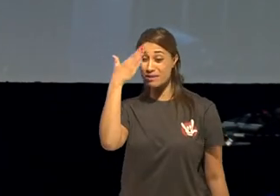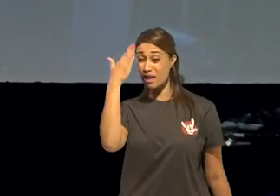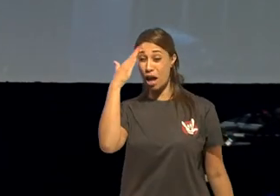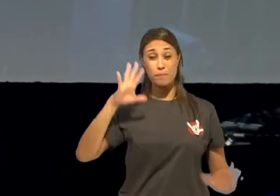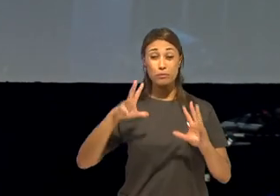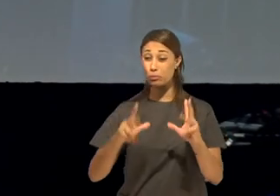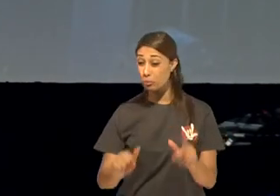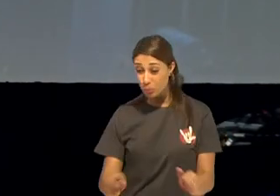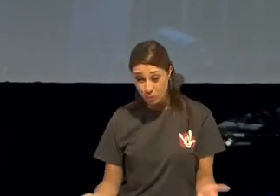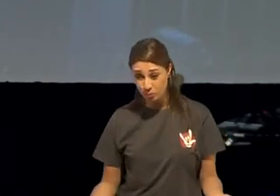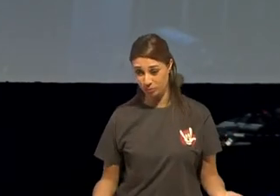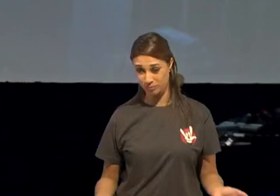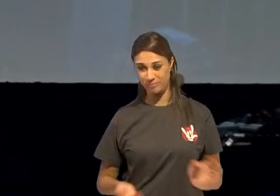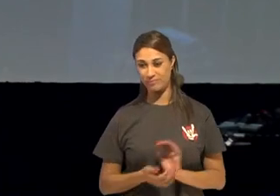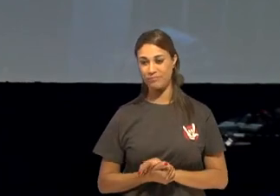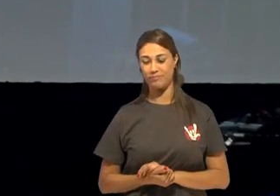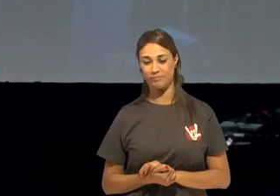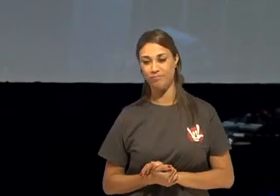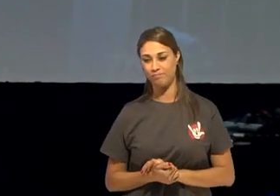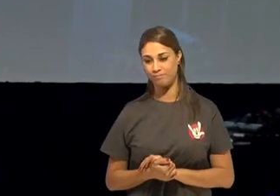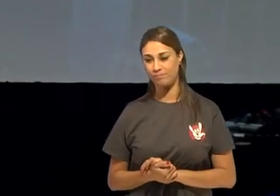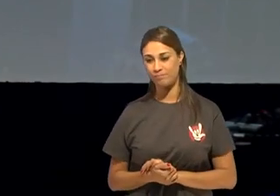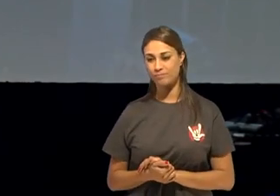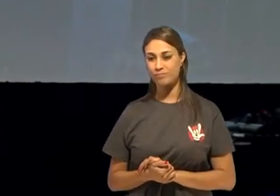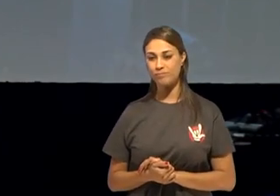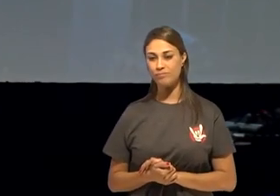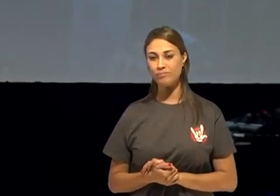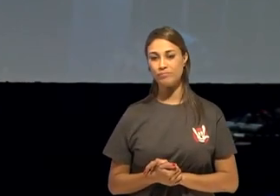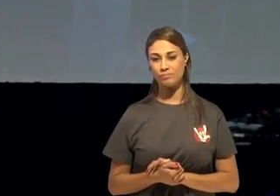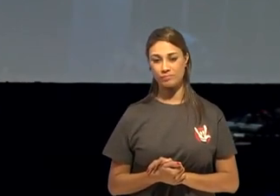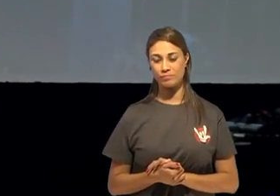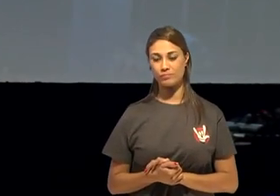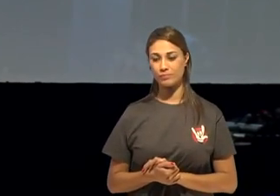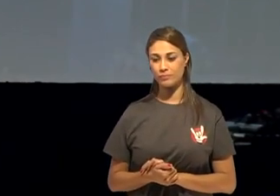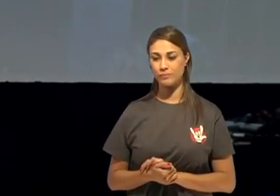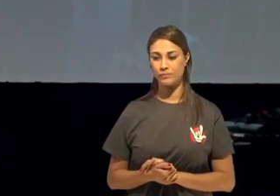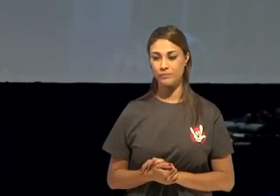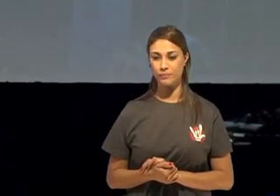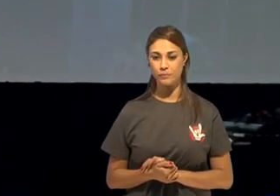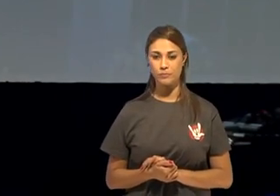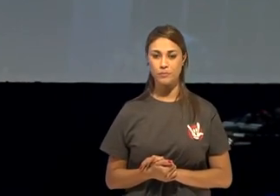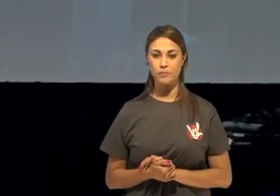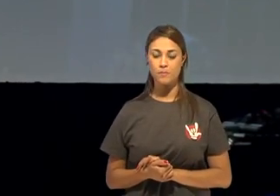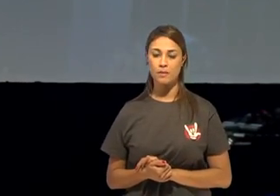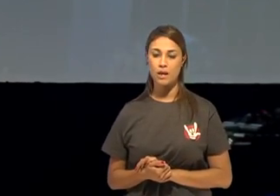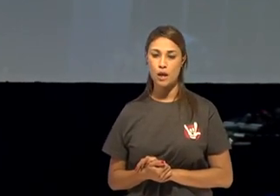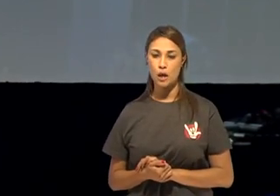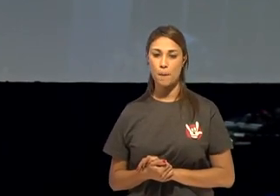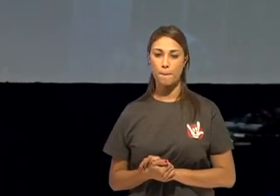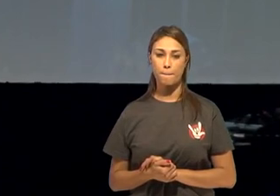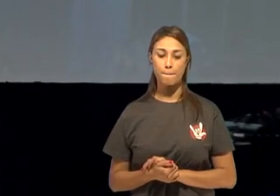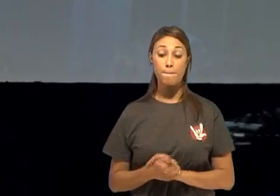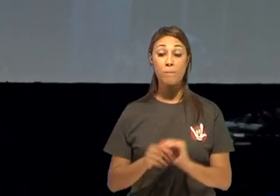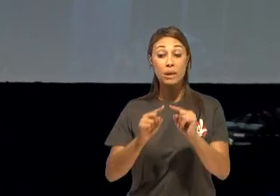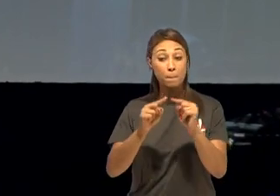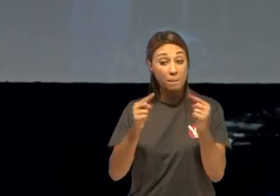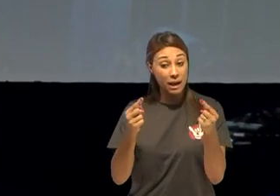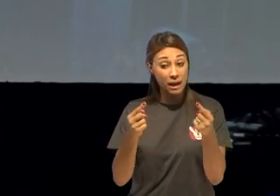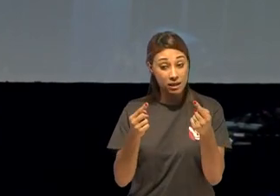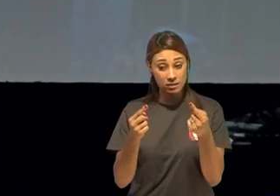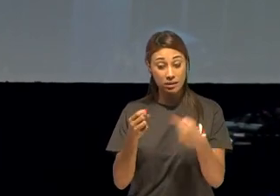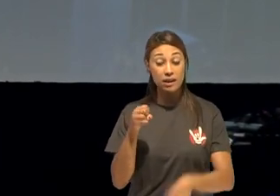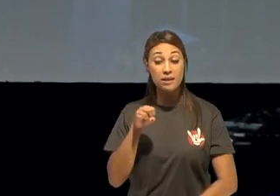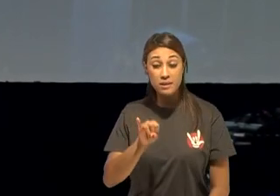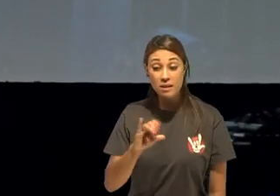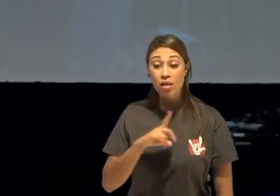de se alimentar, para corresponder aquilo que já sabe. né? Mas se tem uma coisa que na